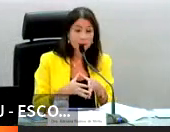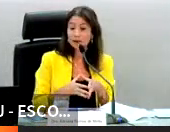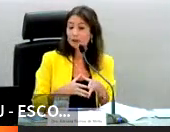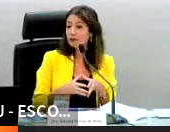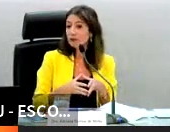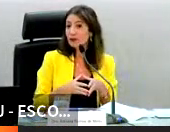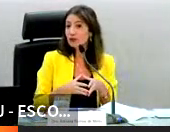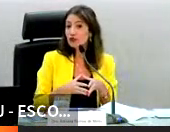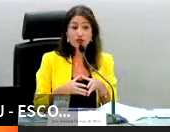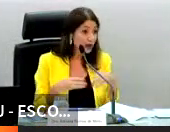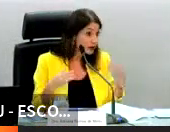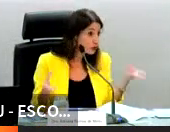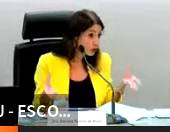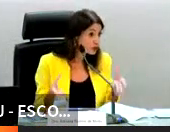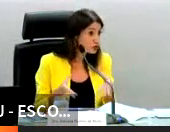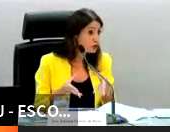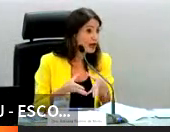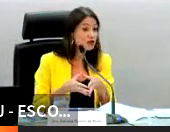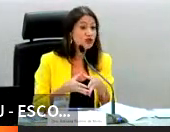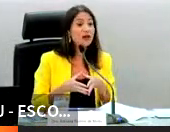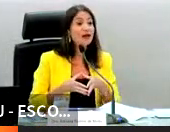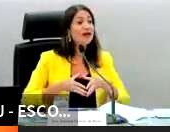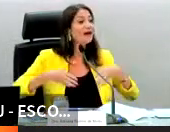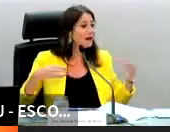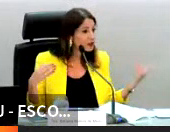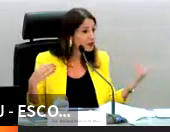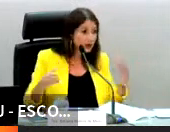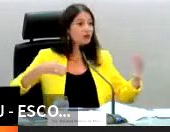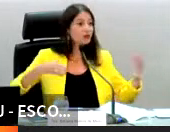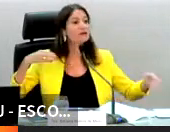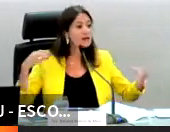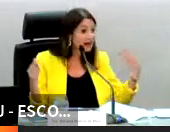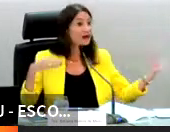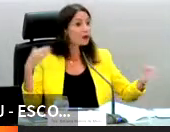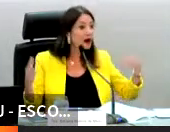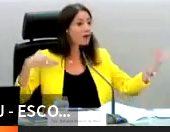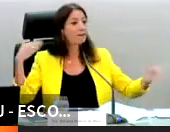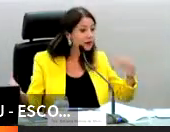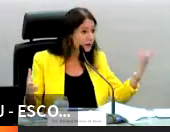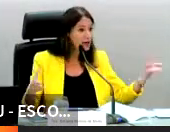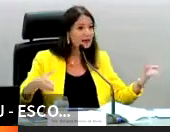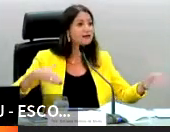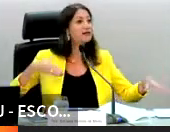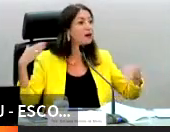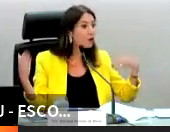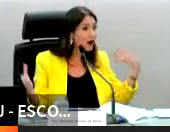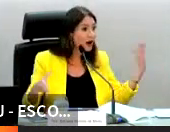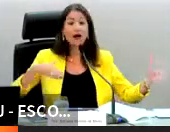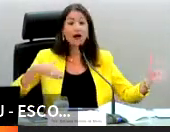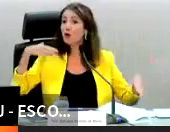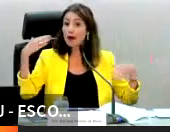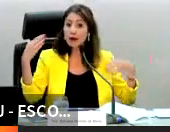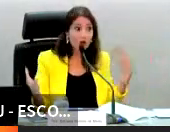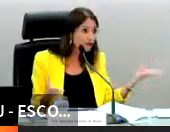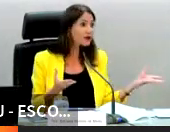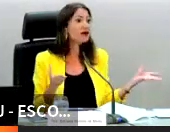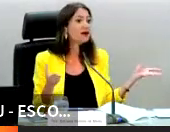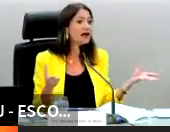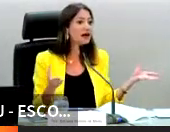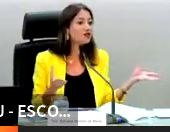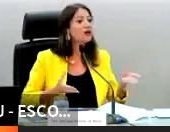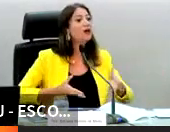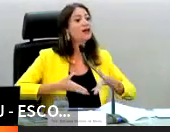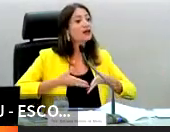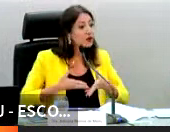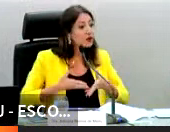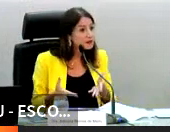violência de gênero contra as mulheres, e a rede tendo que se adequar a uma pandemia, se adequar a uma nova